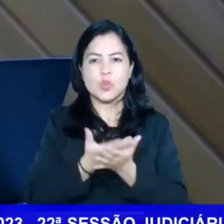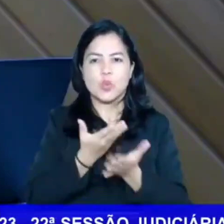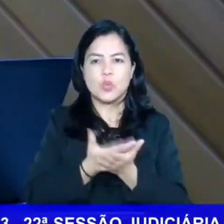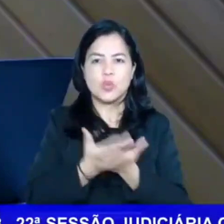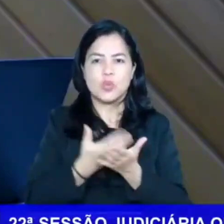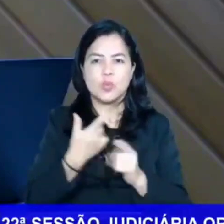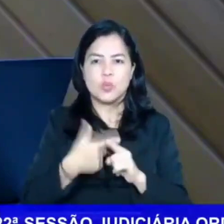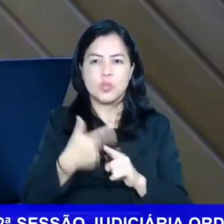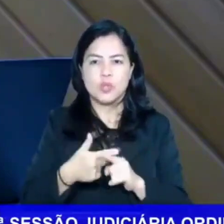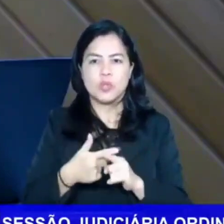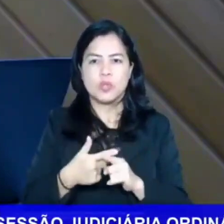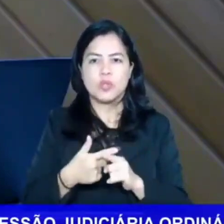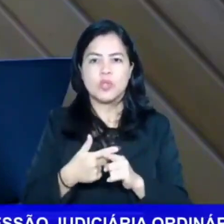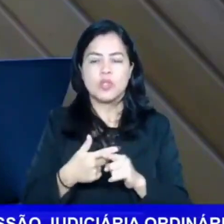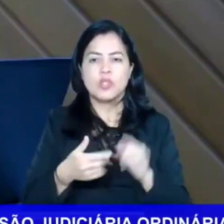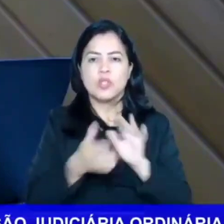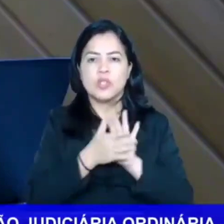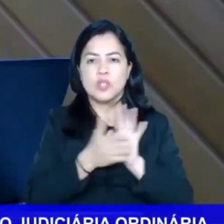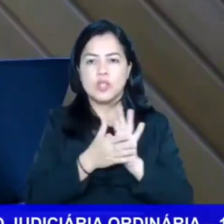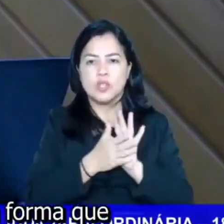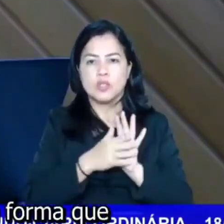fazer a proposição da AGE.